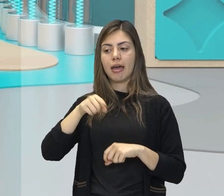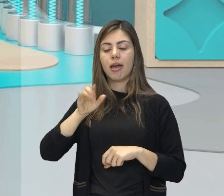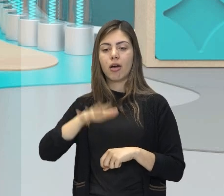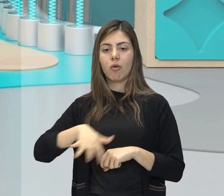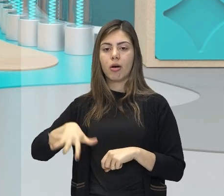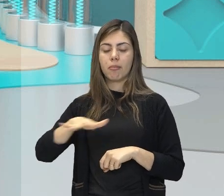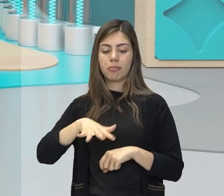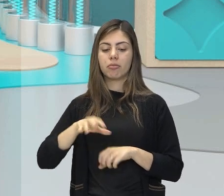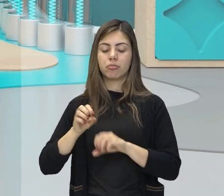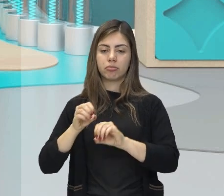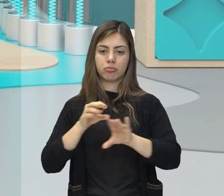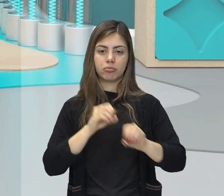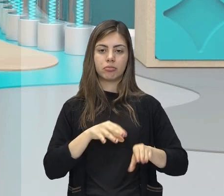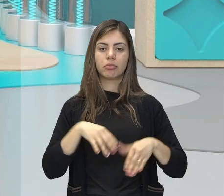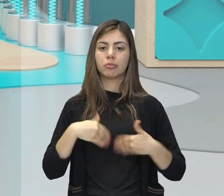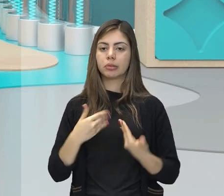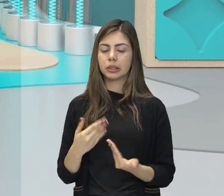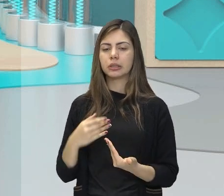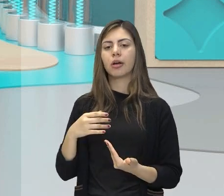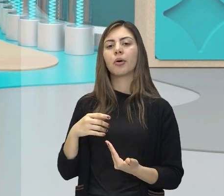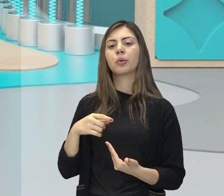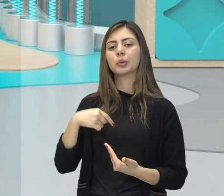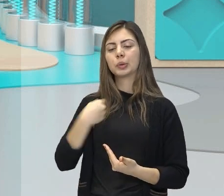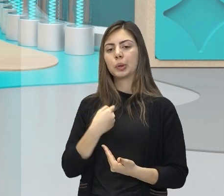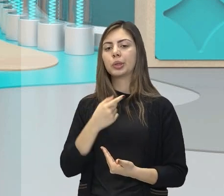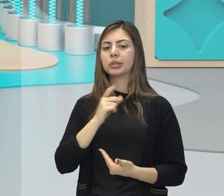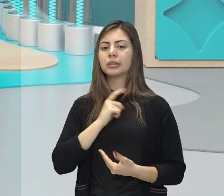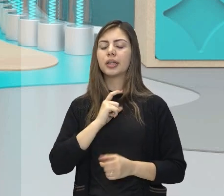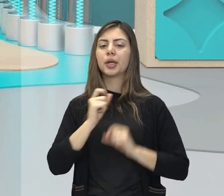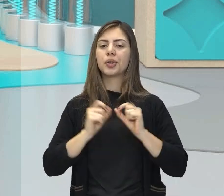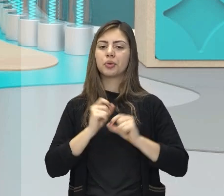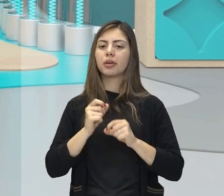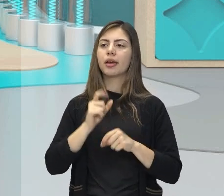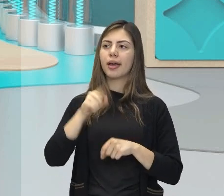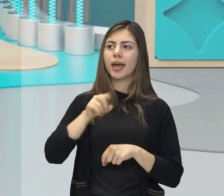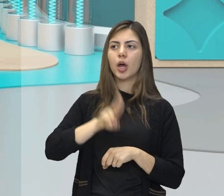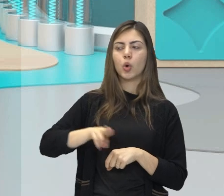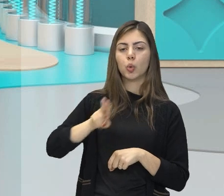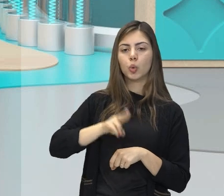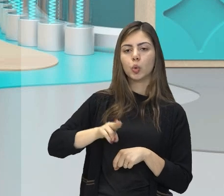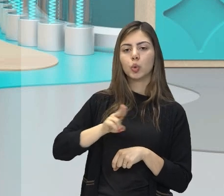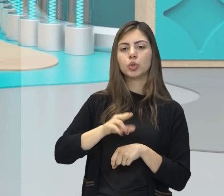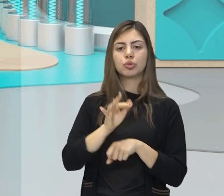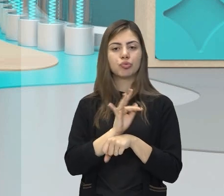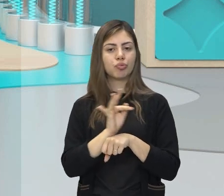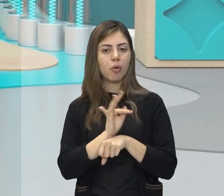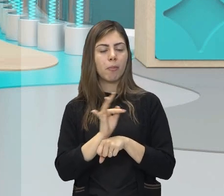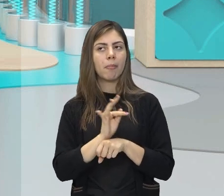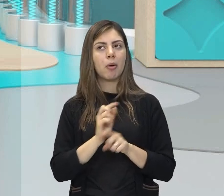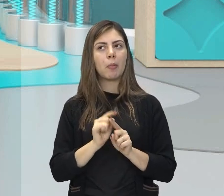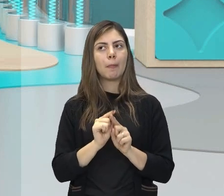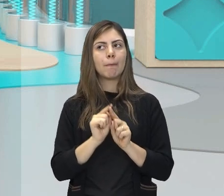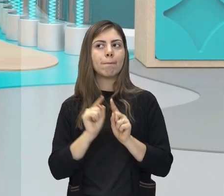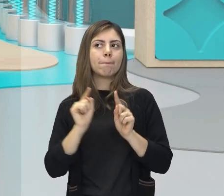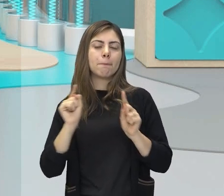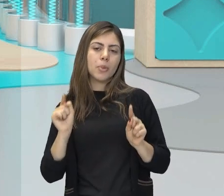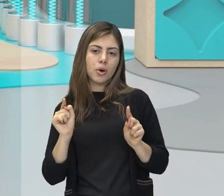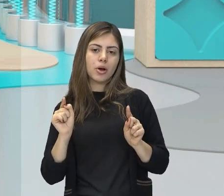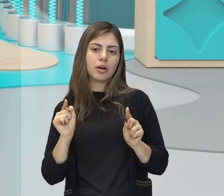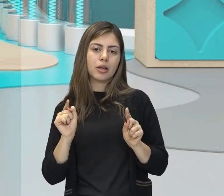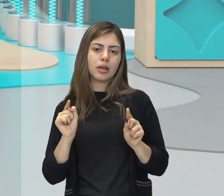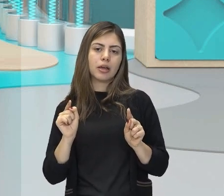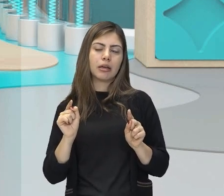ambiente educacional. Então, temos ali, sim, um uso de linguagem formal, mas não é aquela formalidade